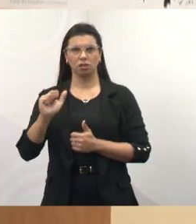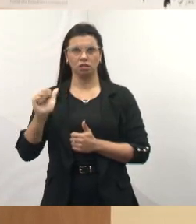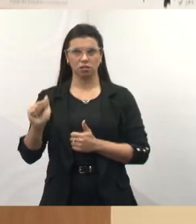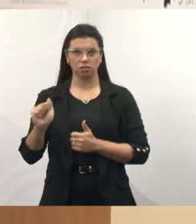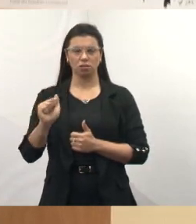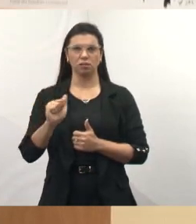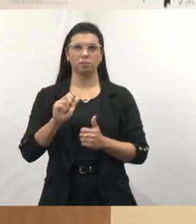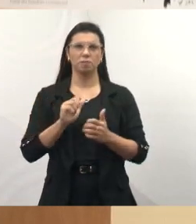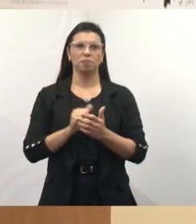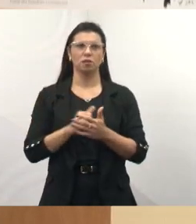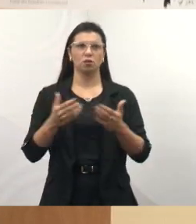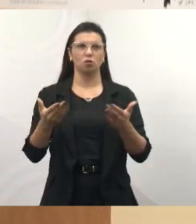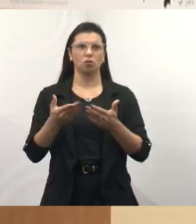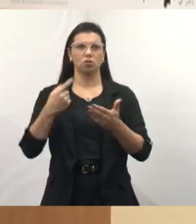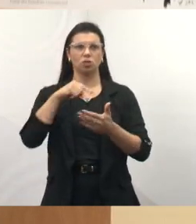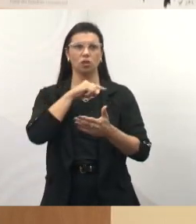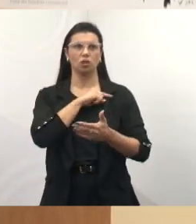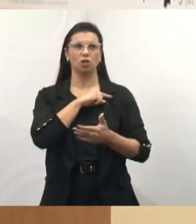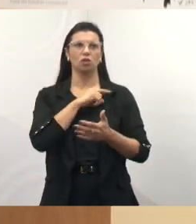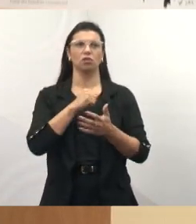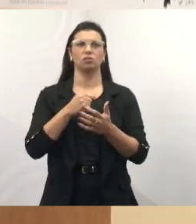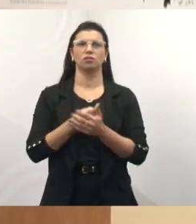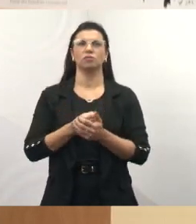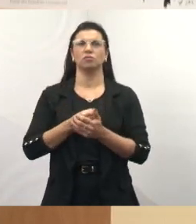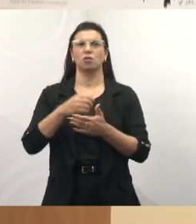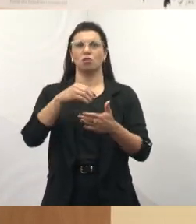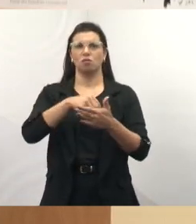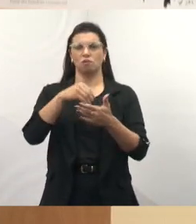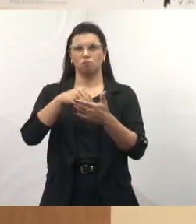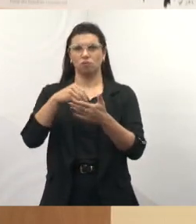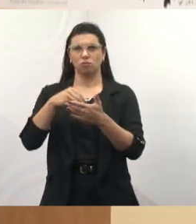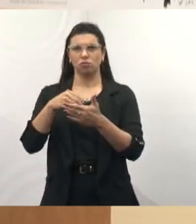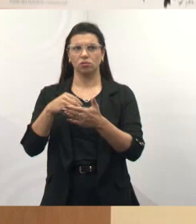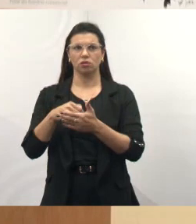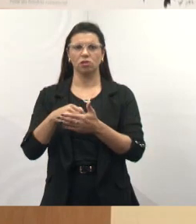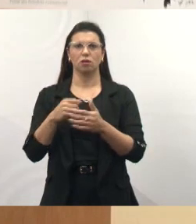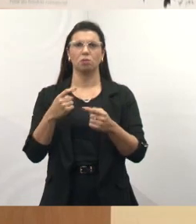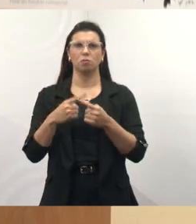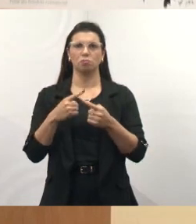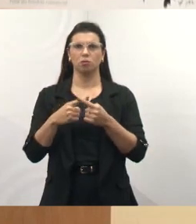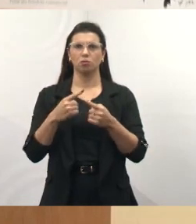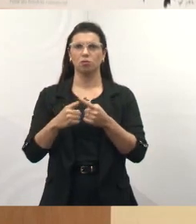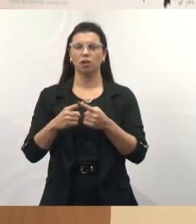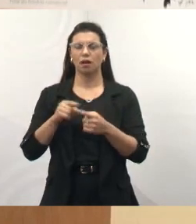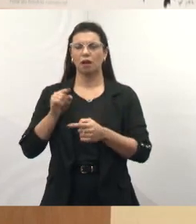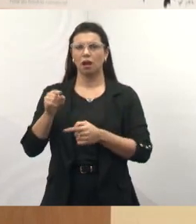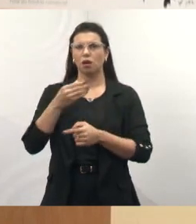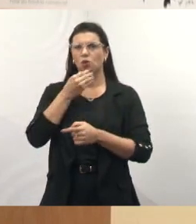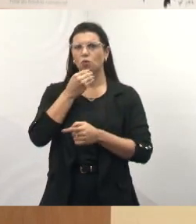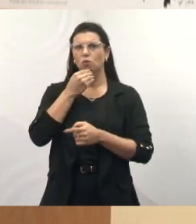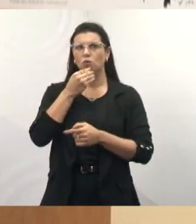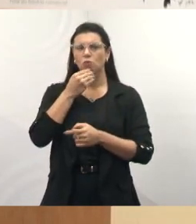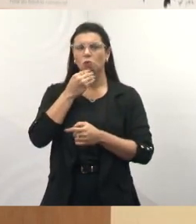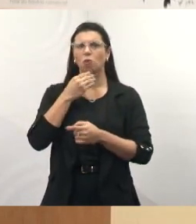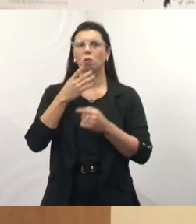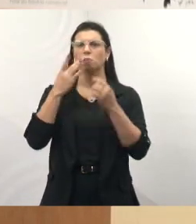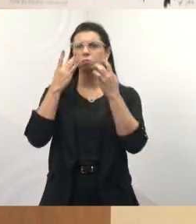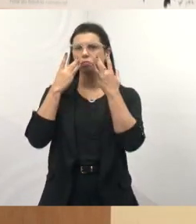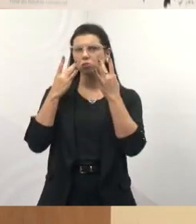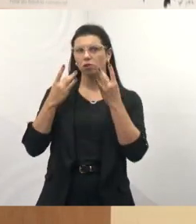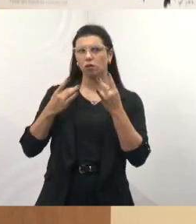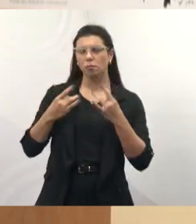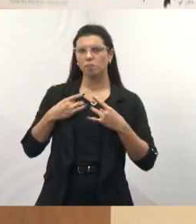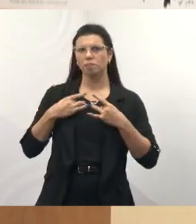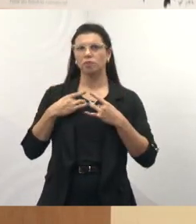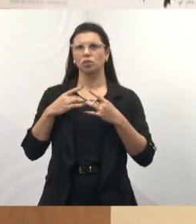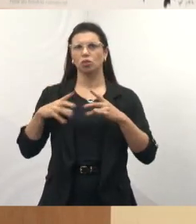hoje votando as contas do último ano, um grande parceiro, colaborador da administração, atencioso, trouxe todos os problemas